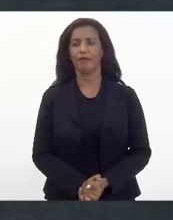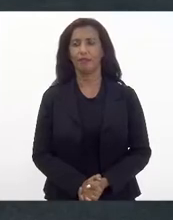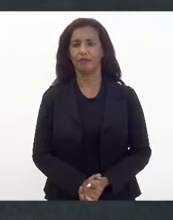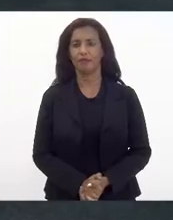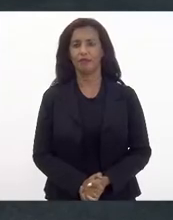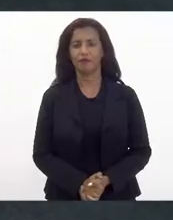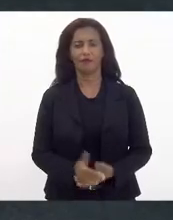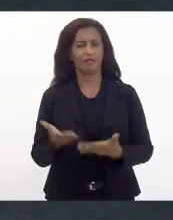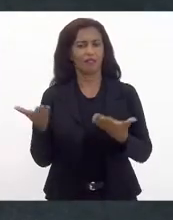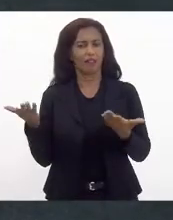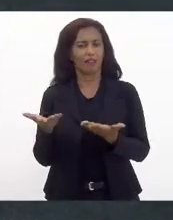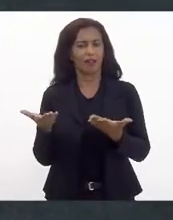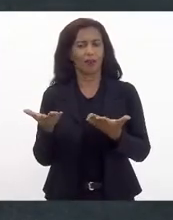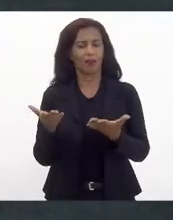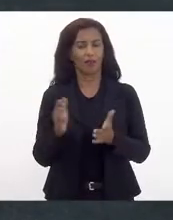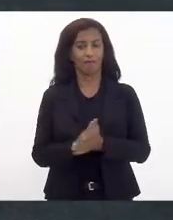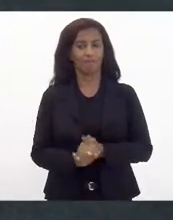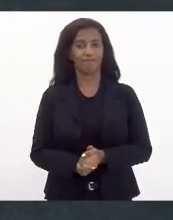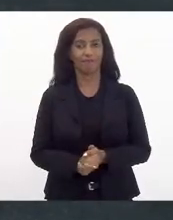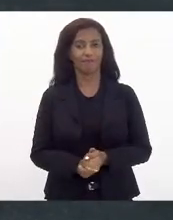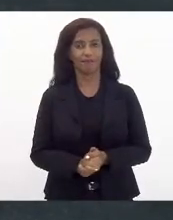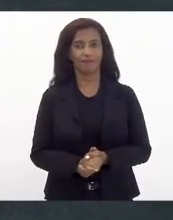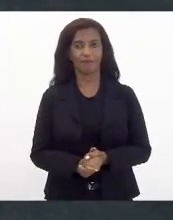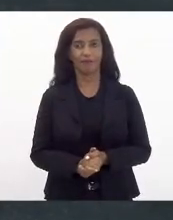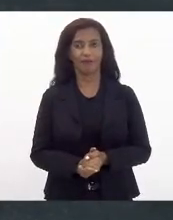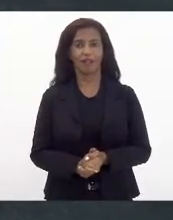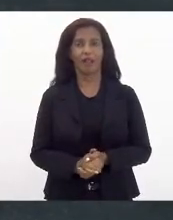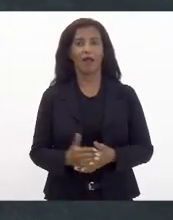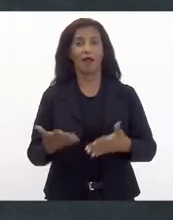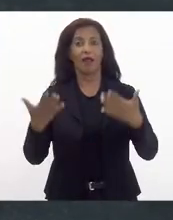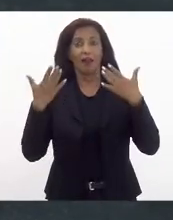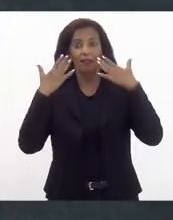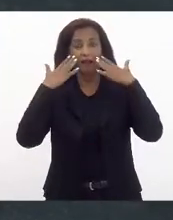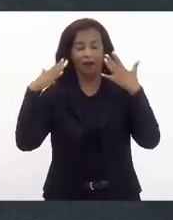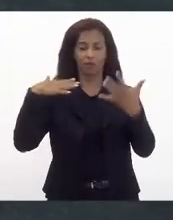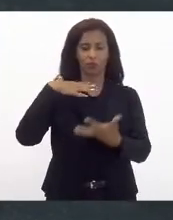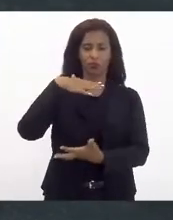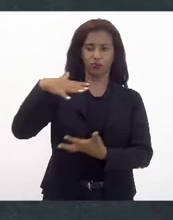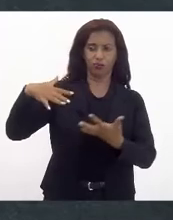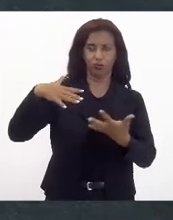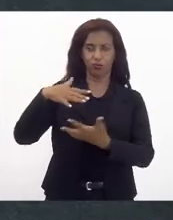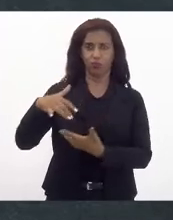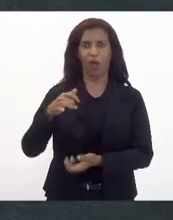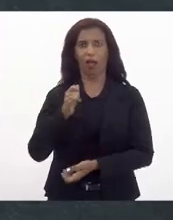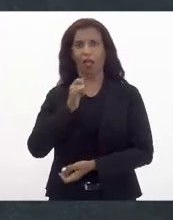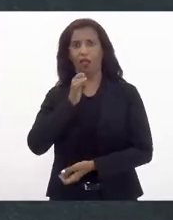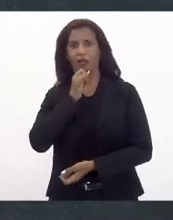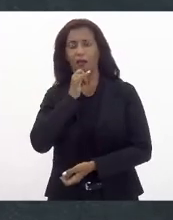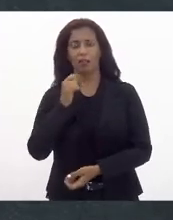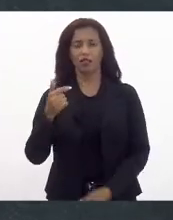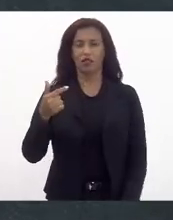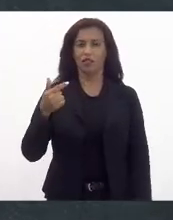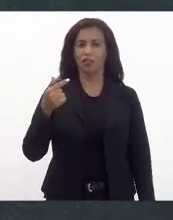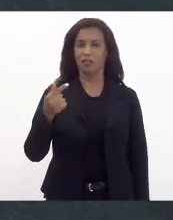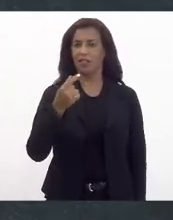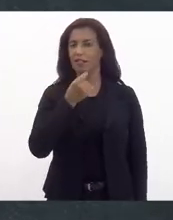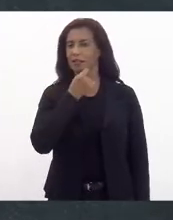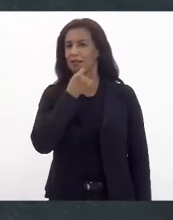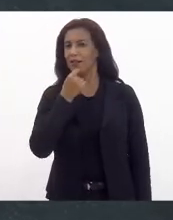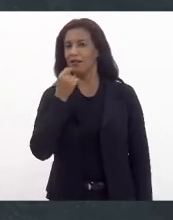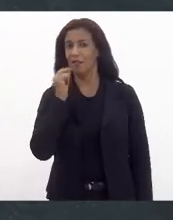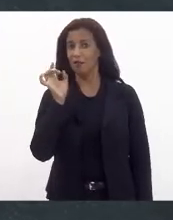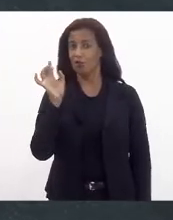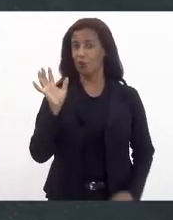recentemente Em contrapartida aquela manifestação triste do Sete de Setembro não só